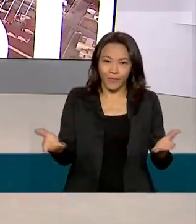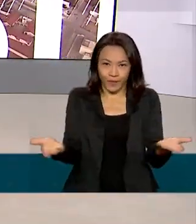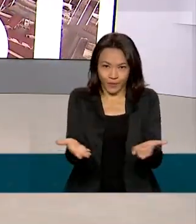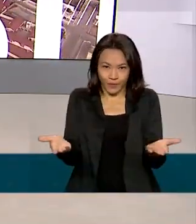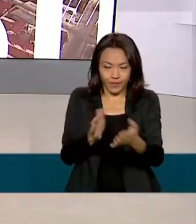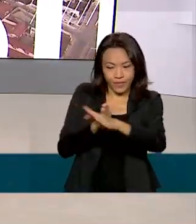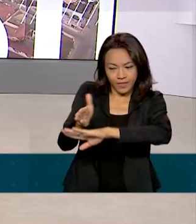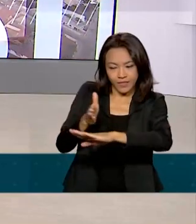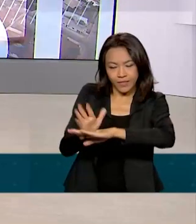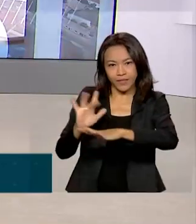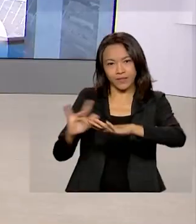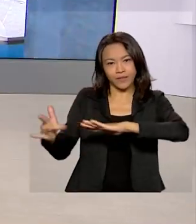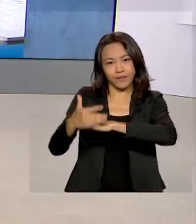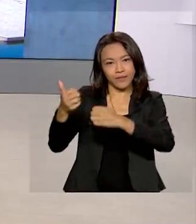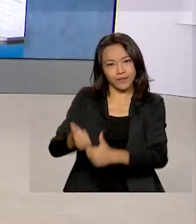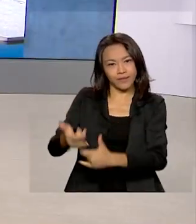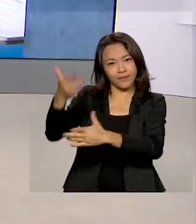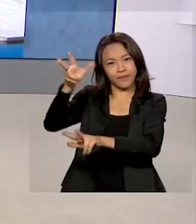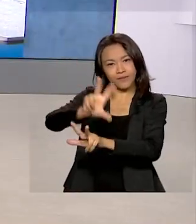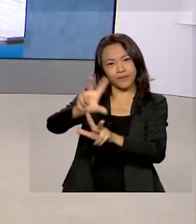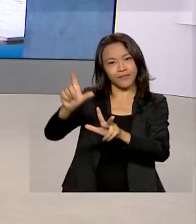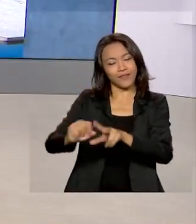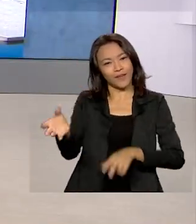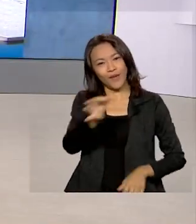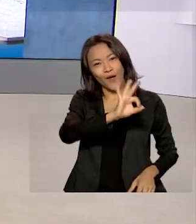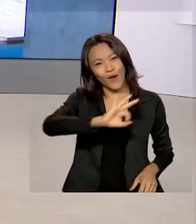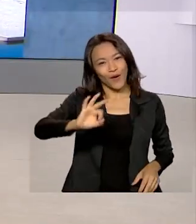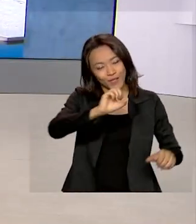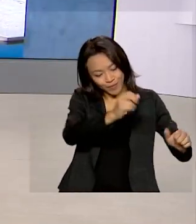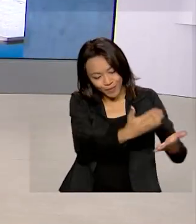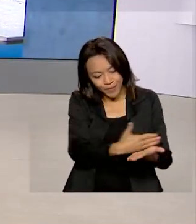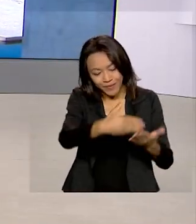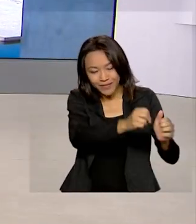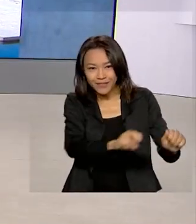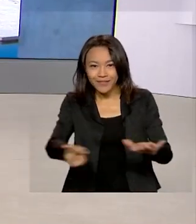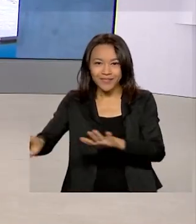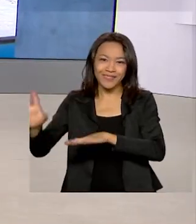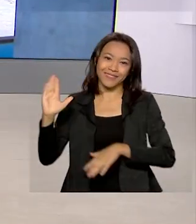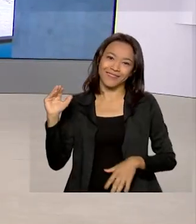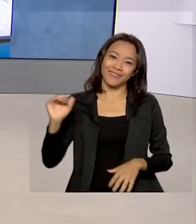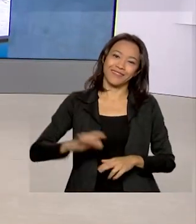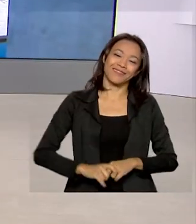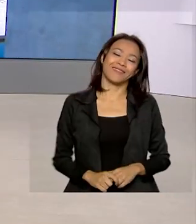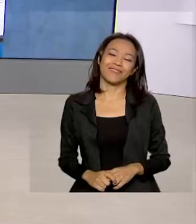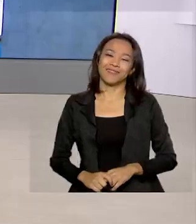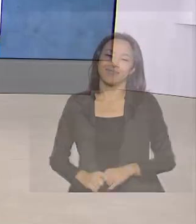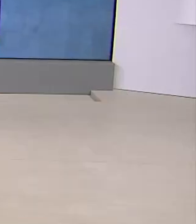acesse as redes sociais da TV Brasil. Para você, um ótimo início de semana e até já!